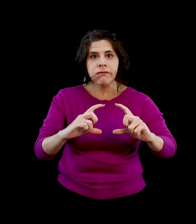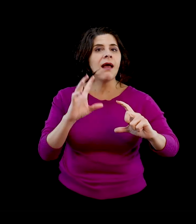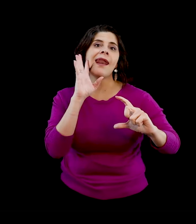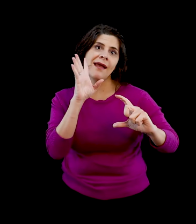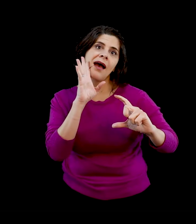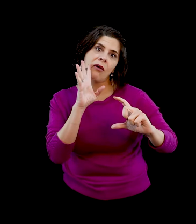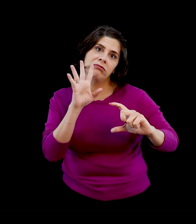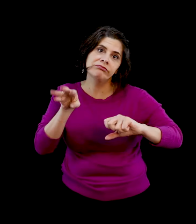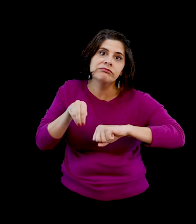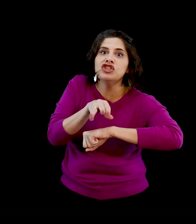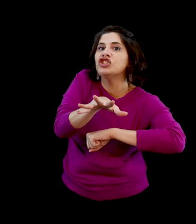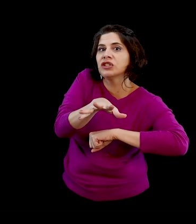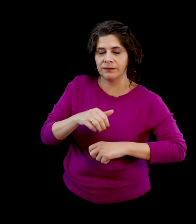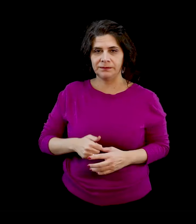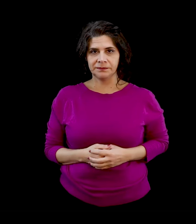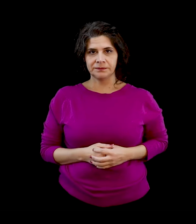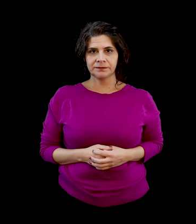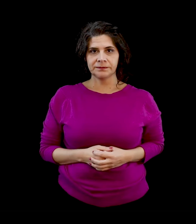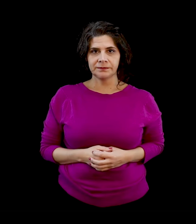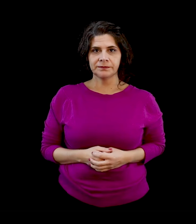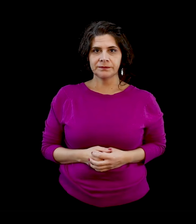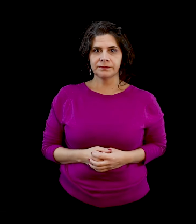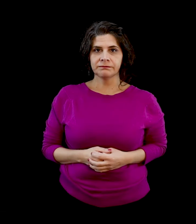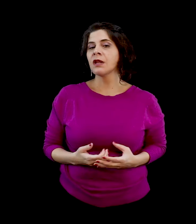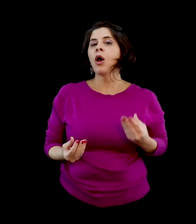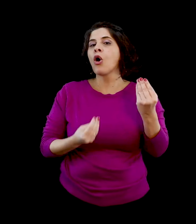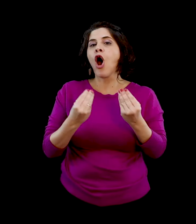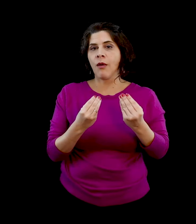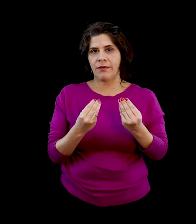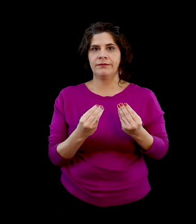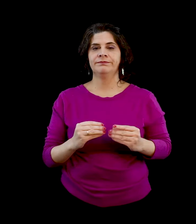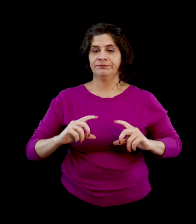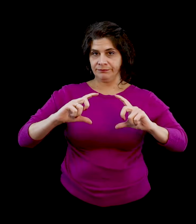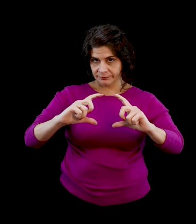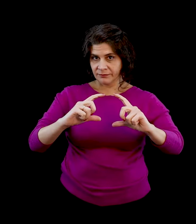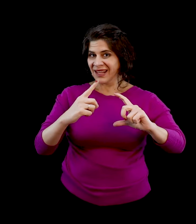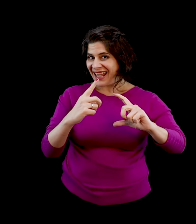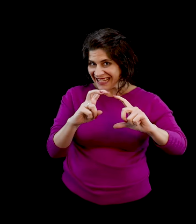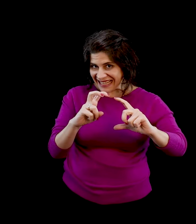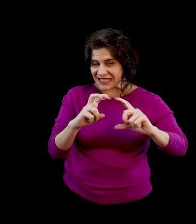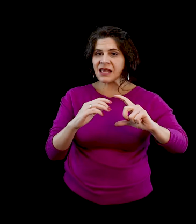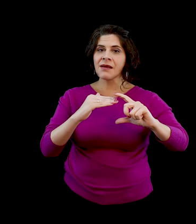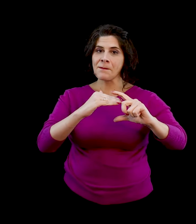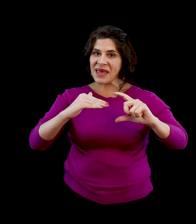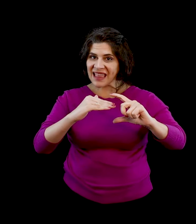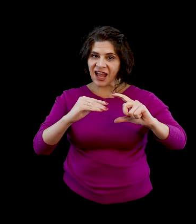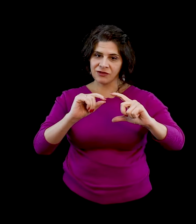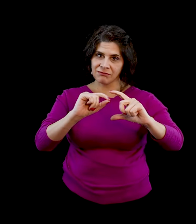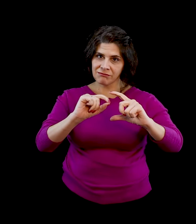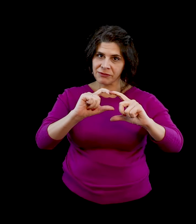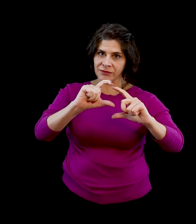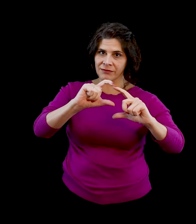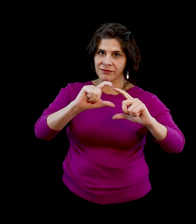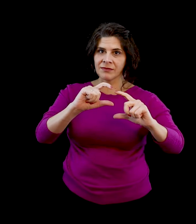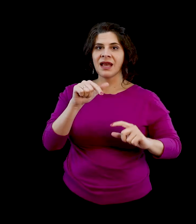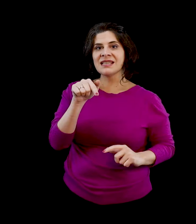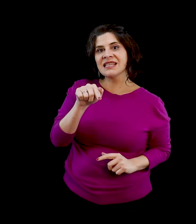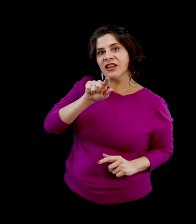tamanho legal. Para isso, a gente precisa abrir o compasso em 7,5 centímetros, que é a metade de